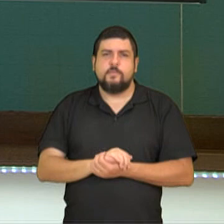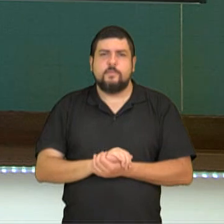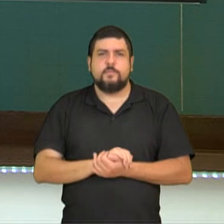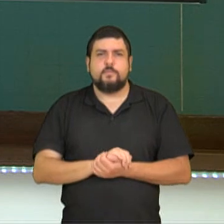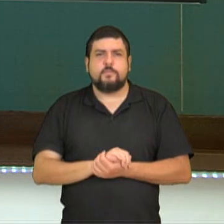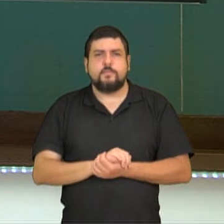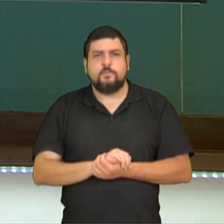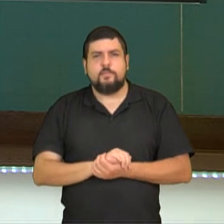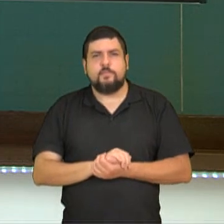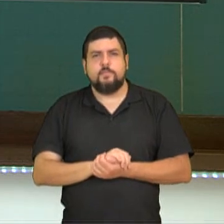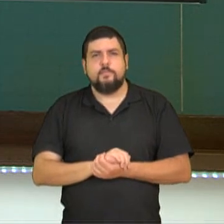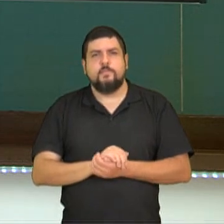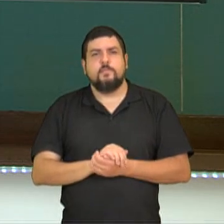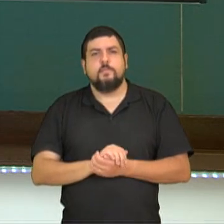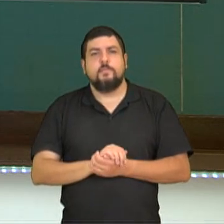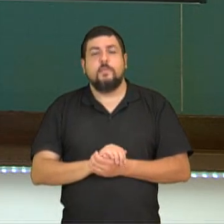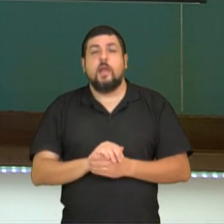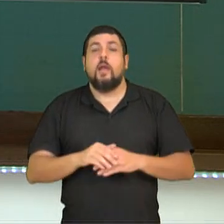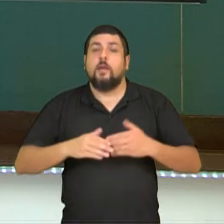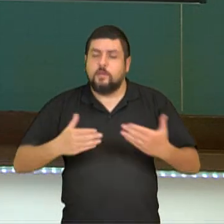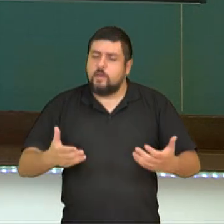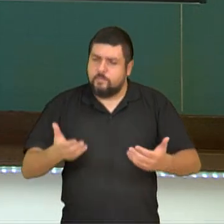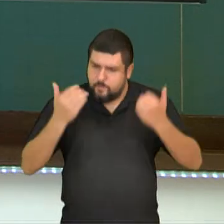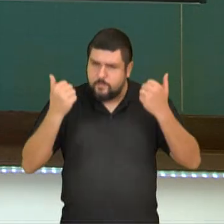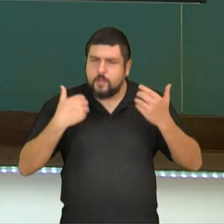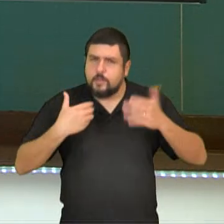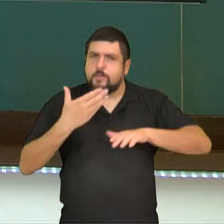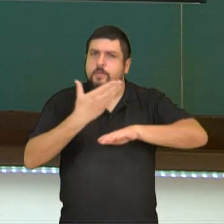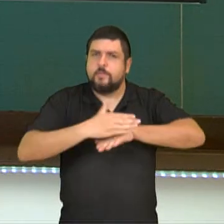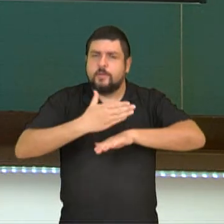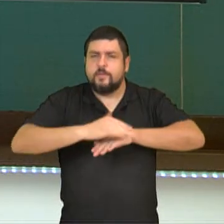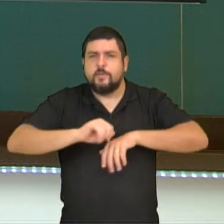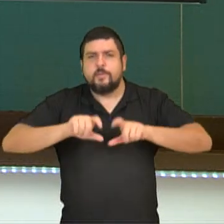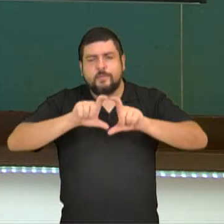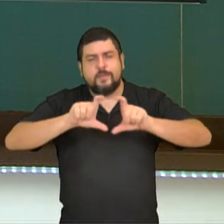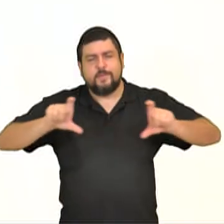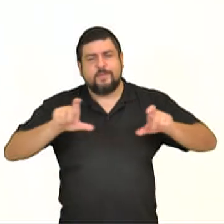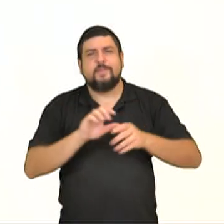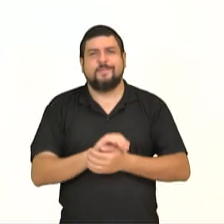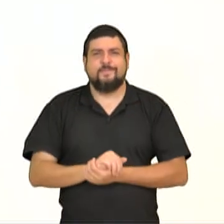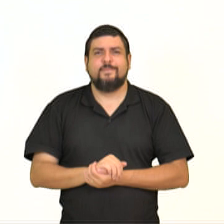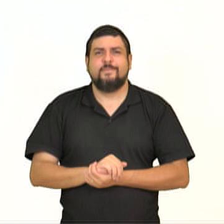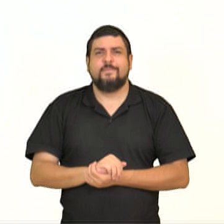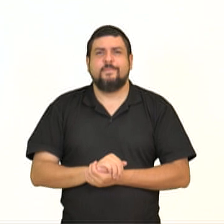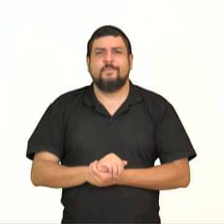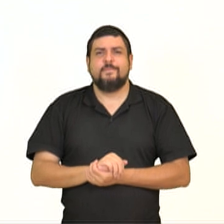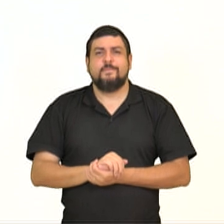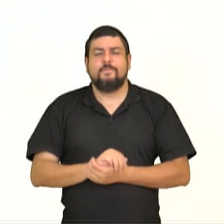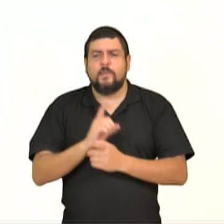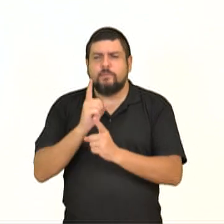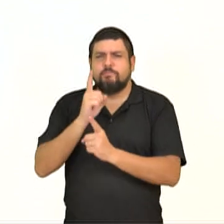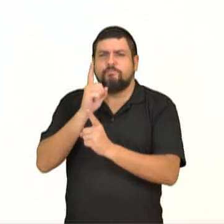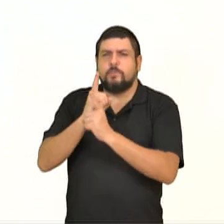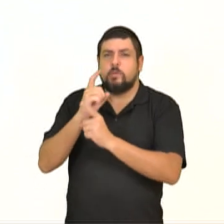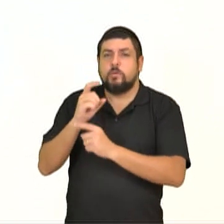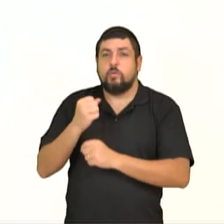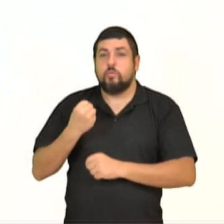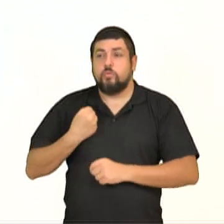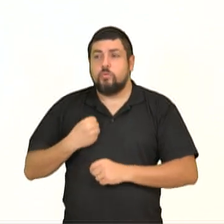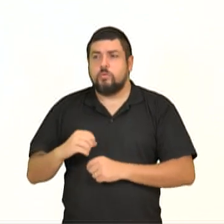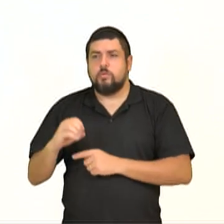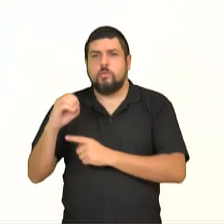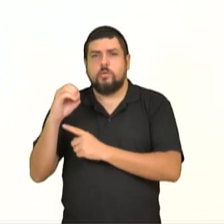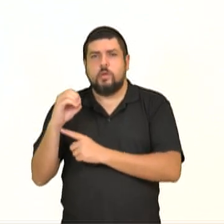bom? Então, vamos praticar utilizando essa fórmula? Olha só, determine os zeros ou raízes das funções,